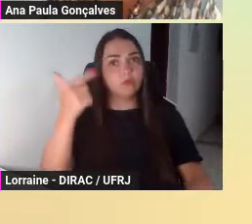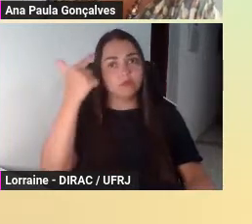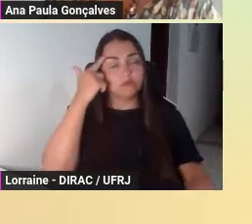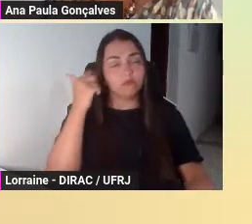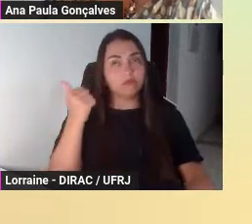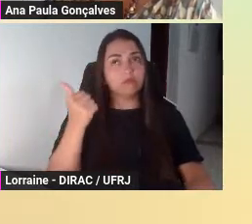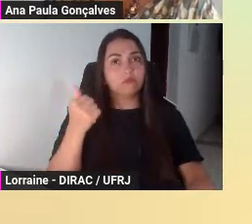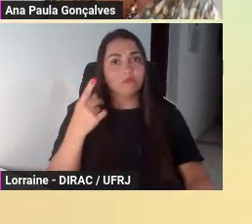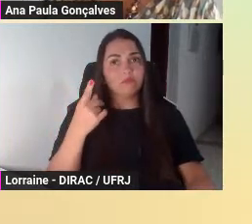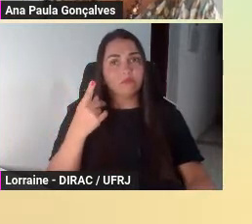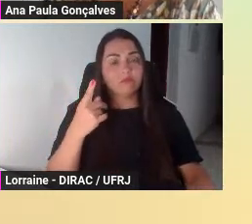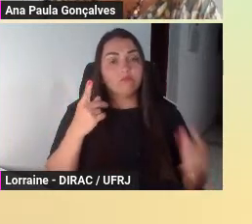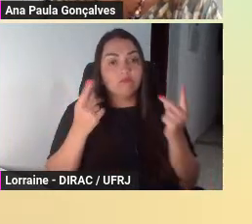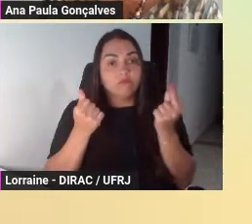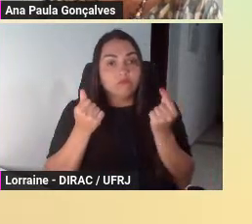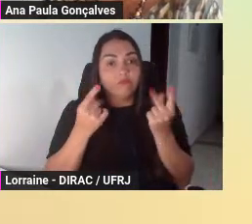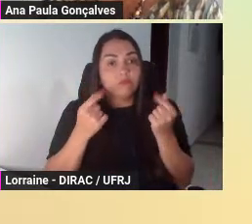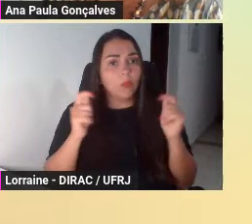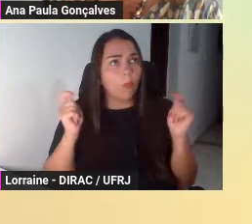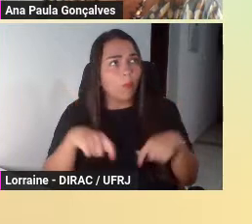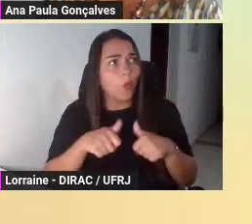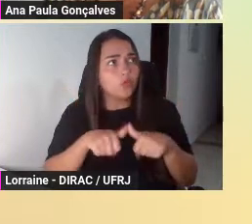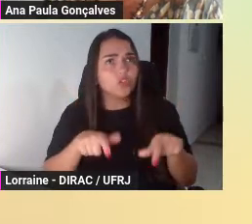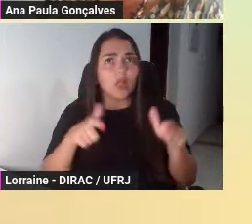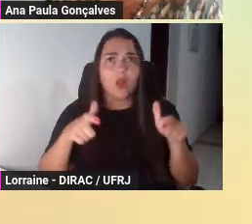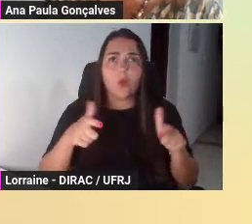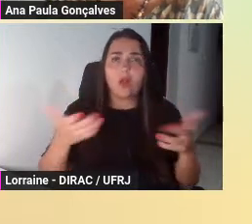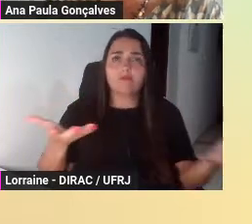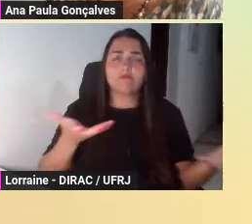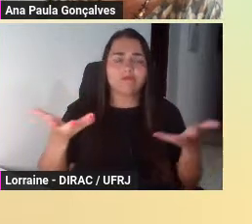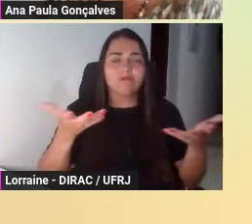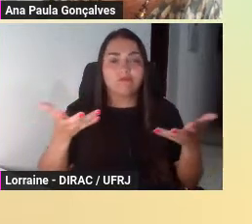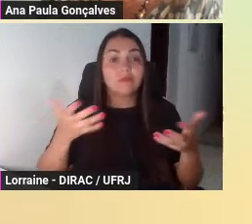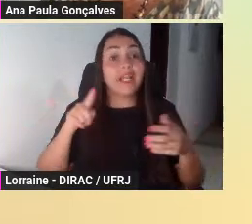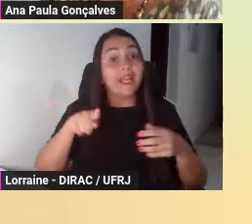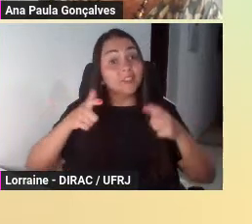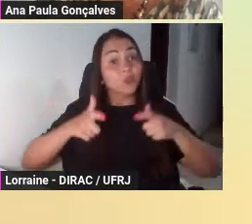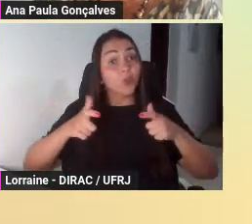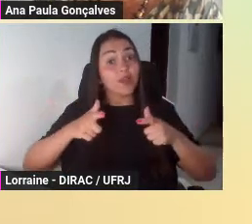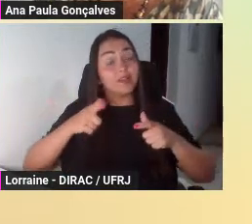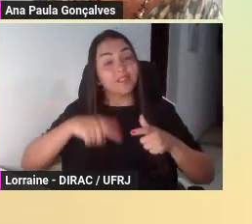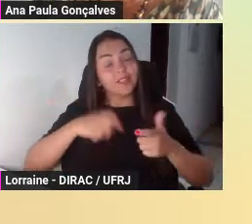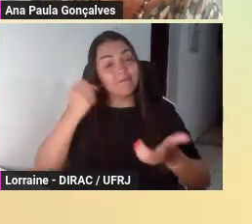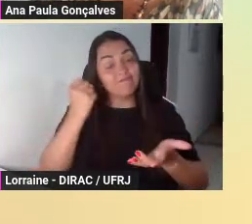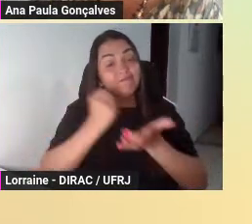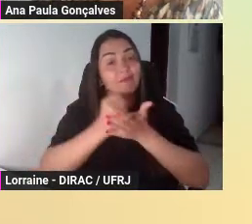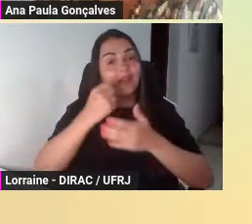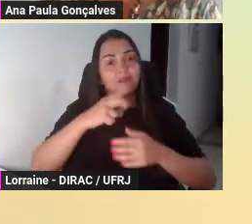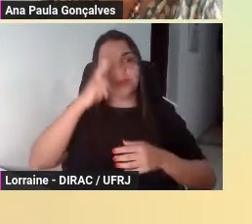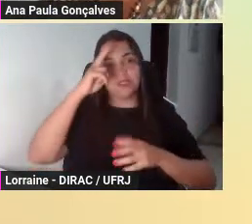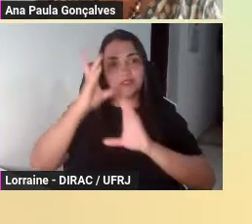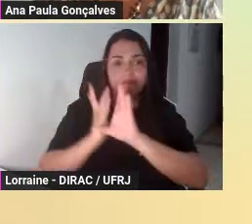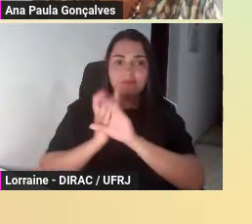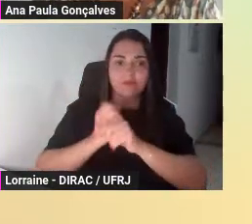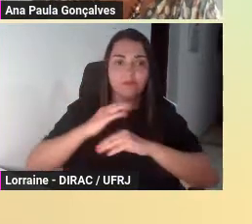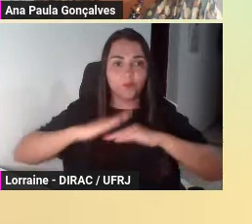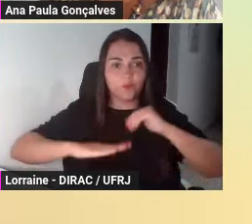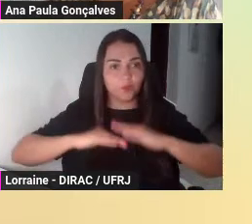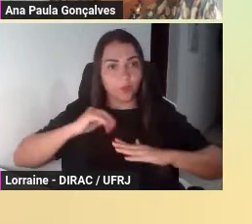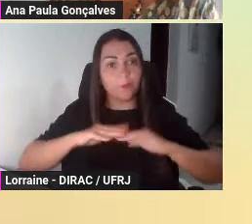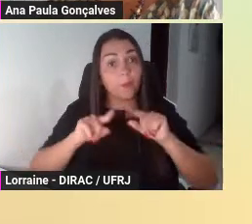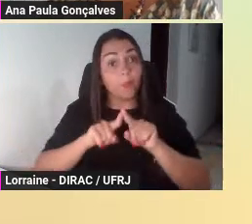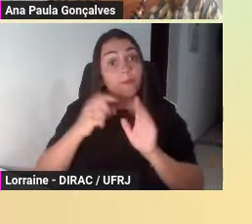eu poderia estar nesse lugar, né? E esse lugar é um marco na minha trajetória profissional e é um marco na